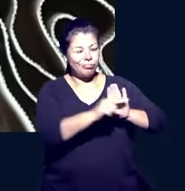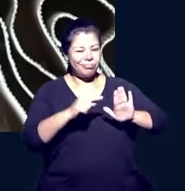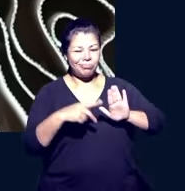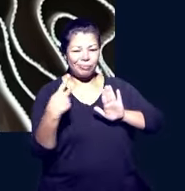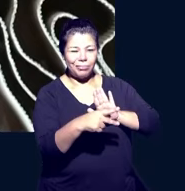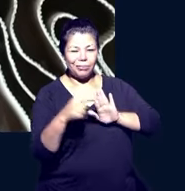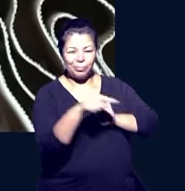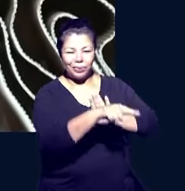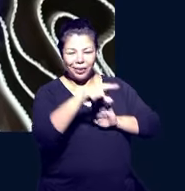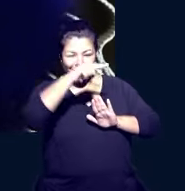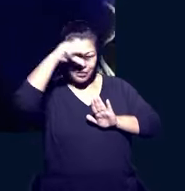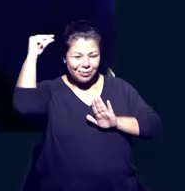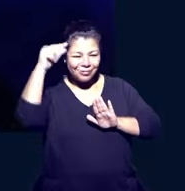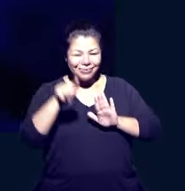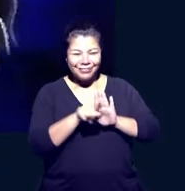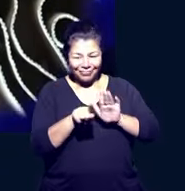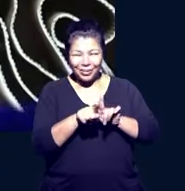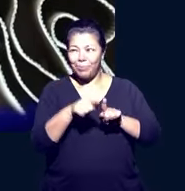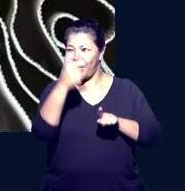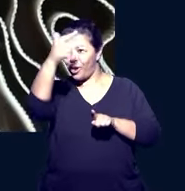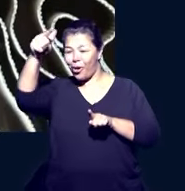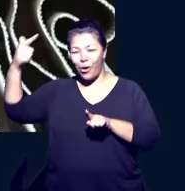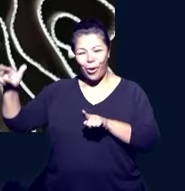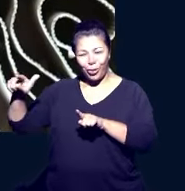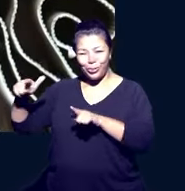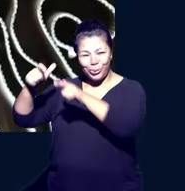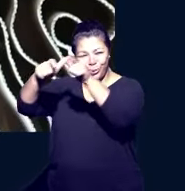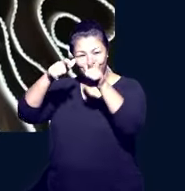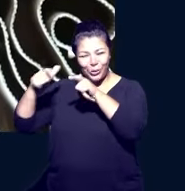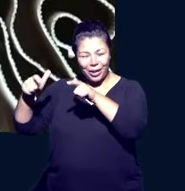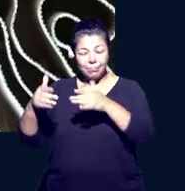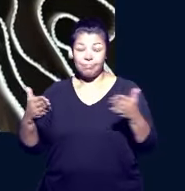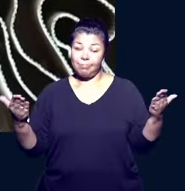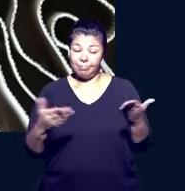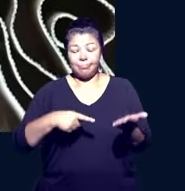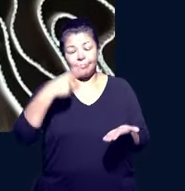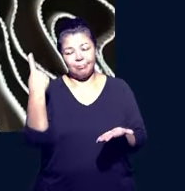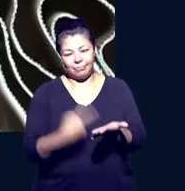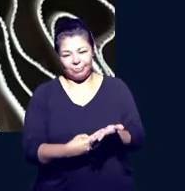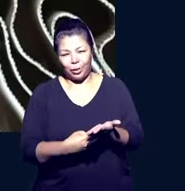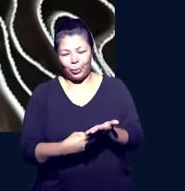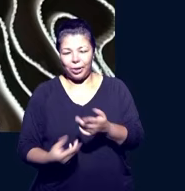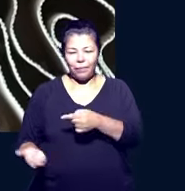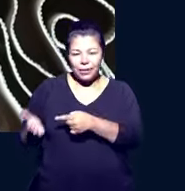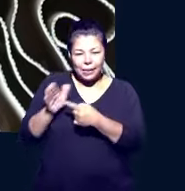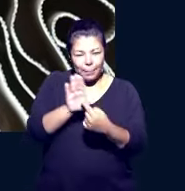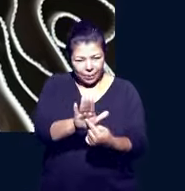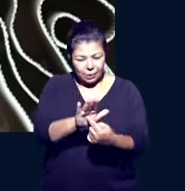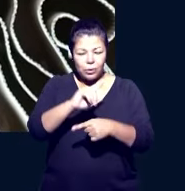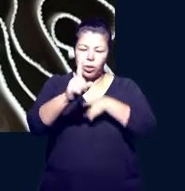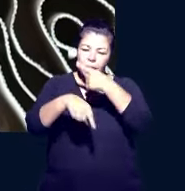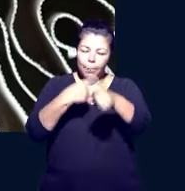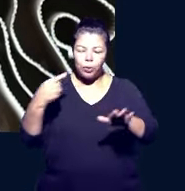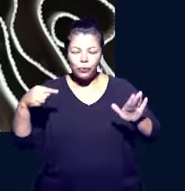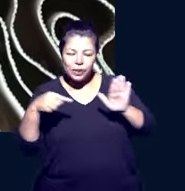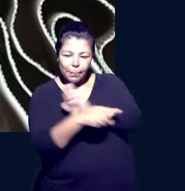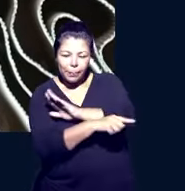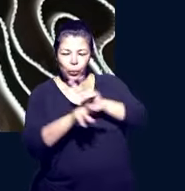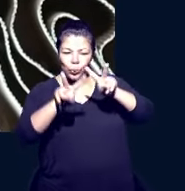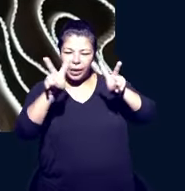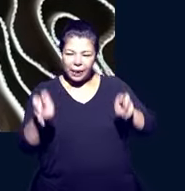combinamos aqui que o ministro Barroso irá fazer uma breve apresentação e depois eu farei perguntas sobre temas que certamente